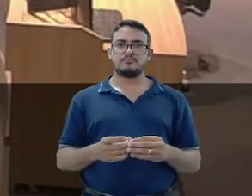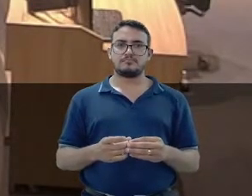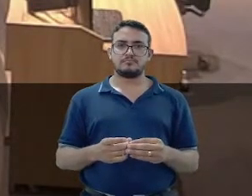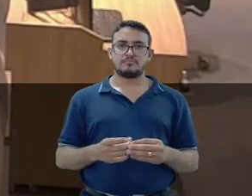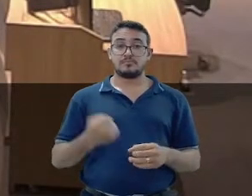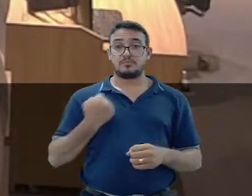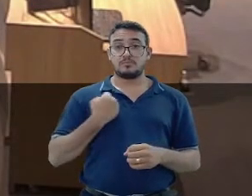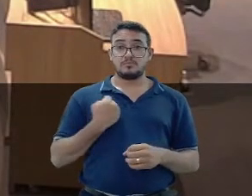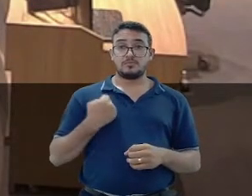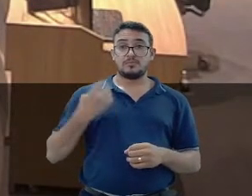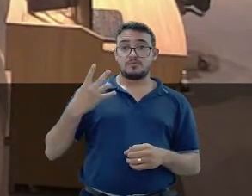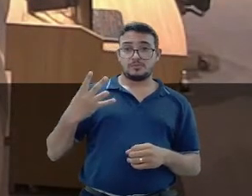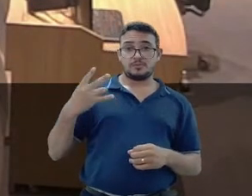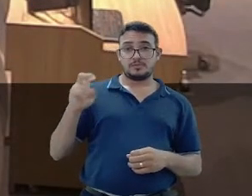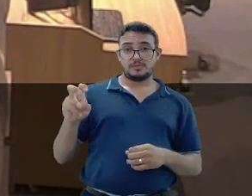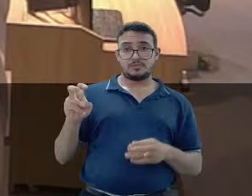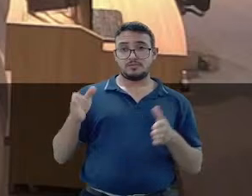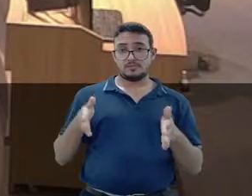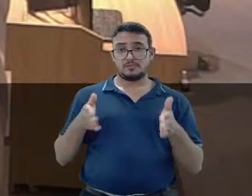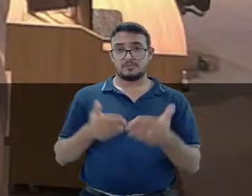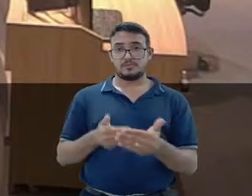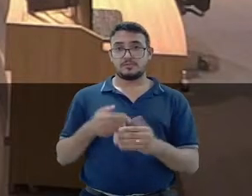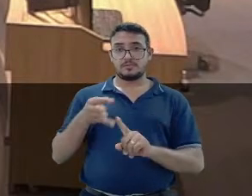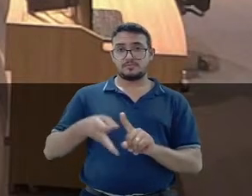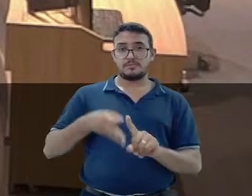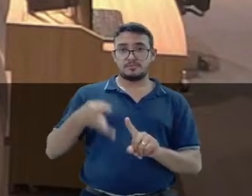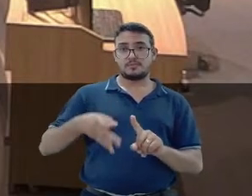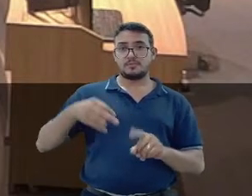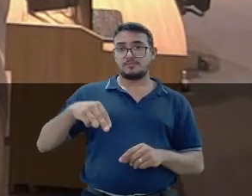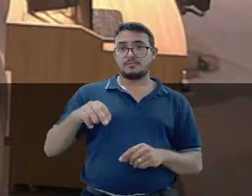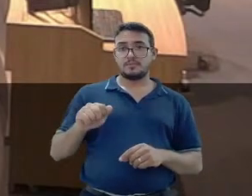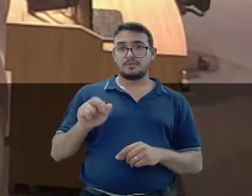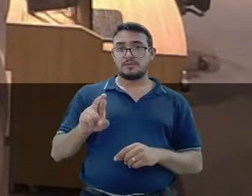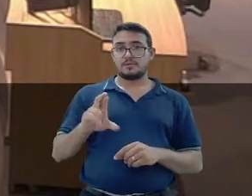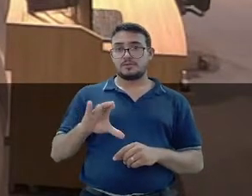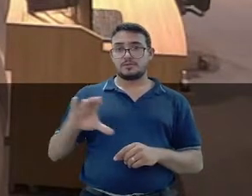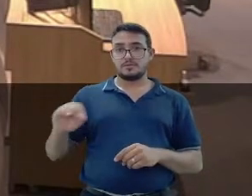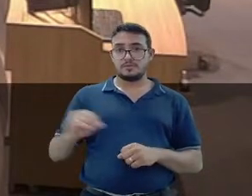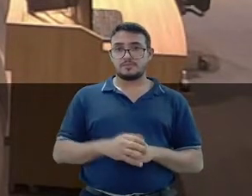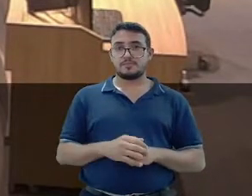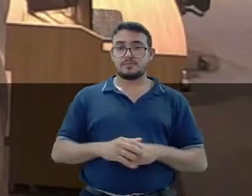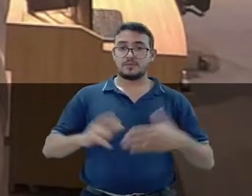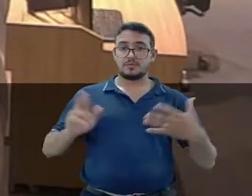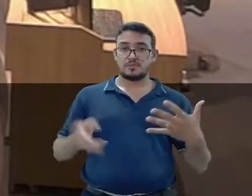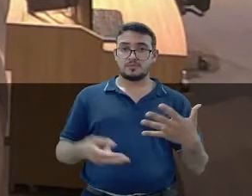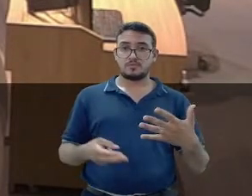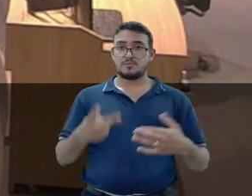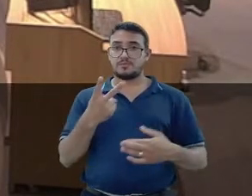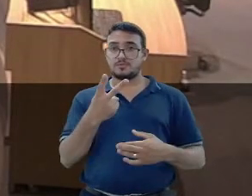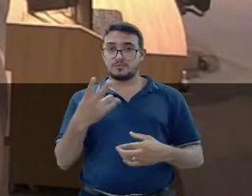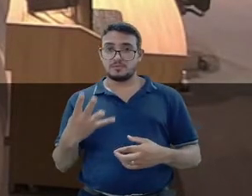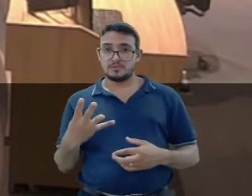Número 45, da sala do desembargador Márcio Vasques de Balde Almeida, recurso ordinário